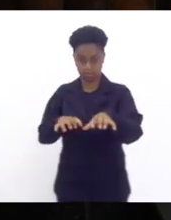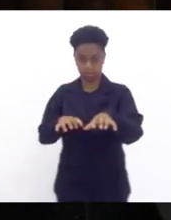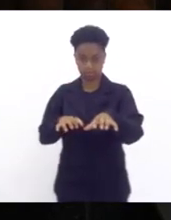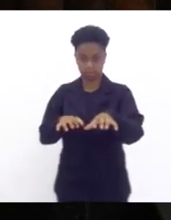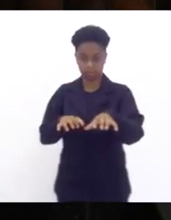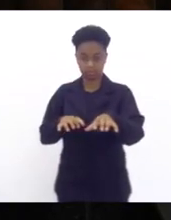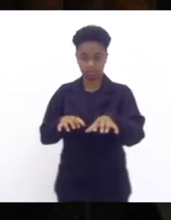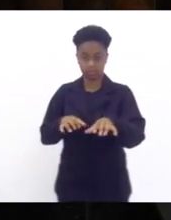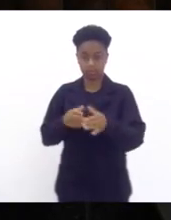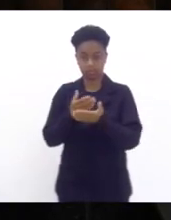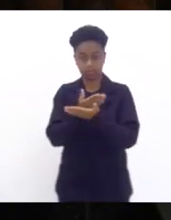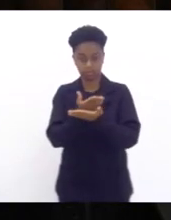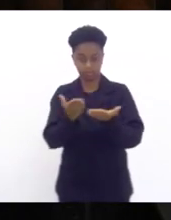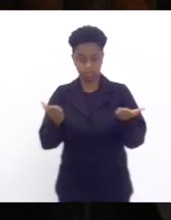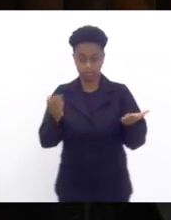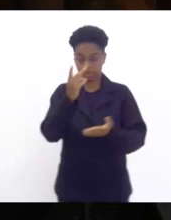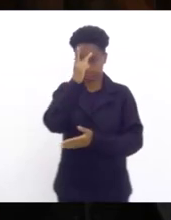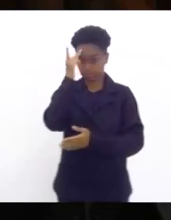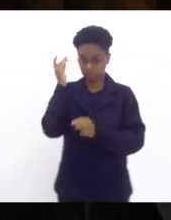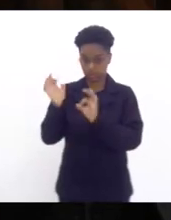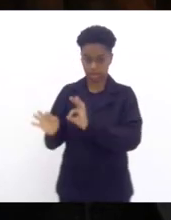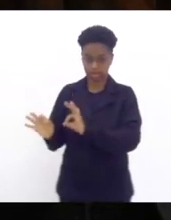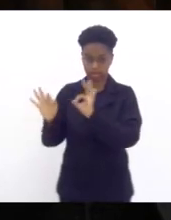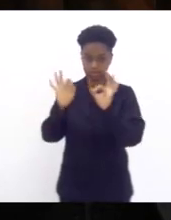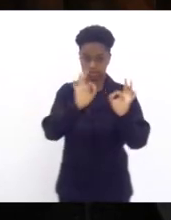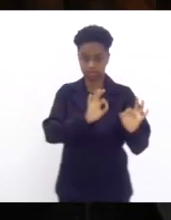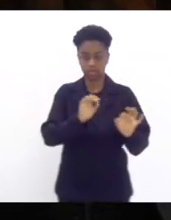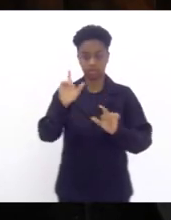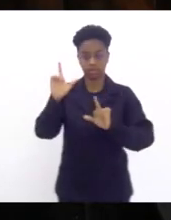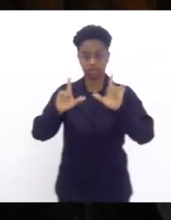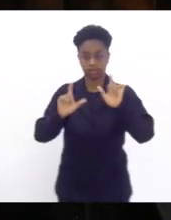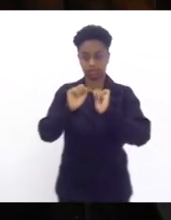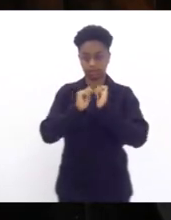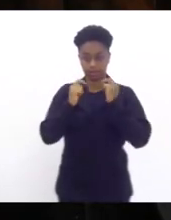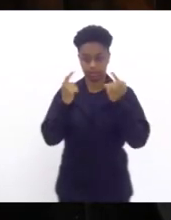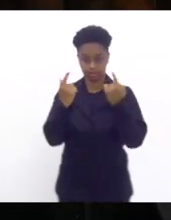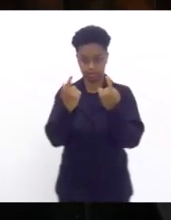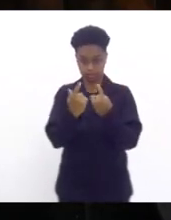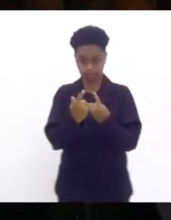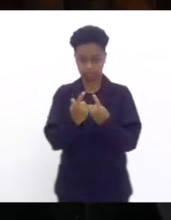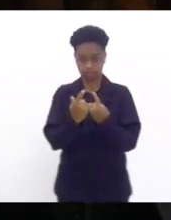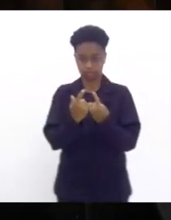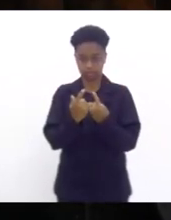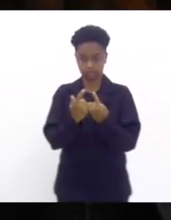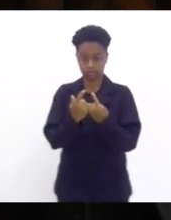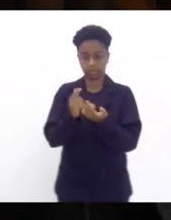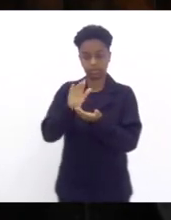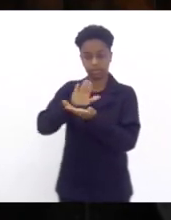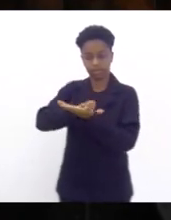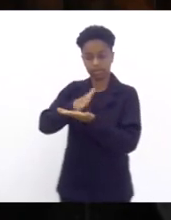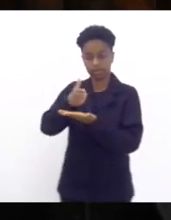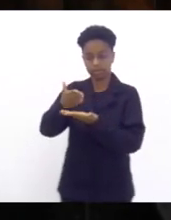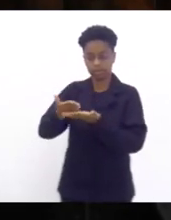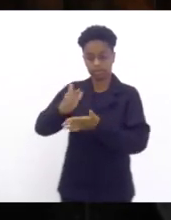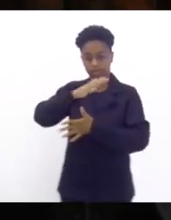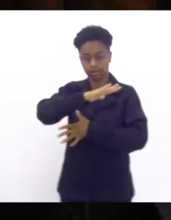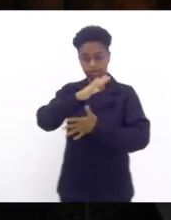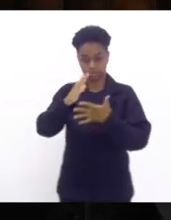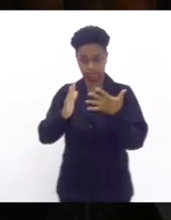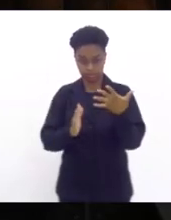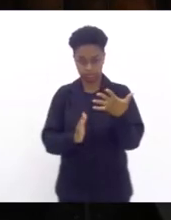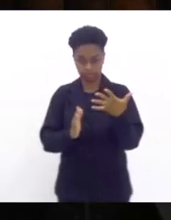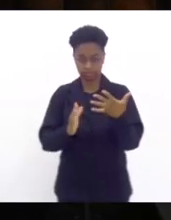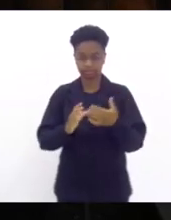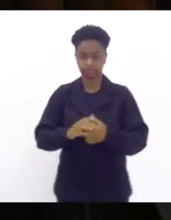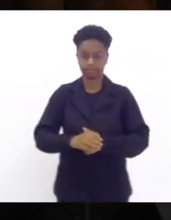senhoras e senhores telespectadores da TV alerj senhora intérprete da linguagem